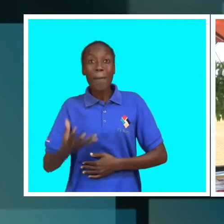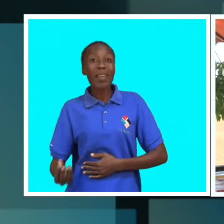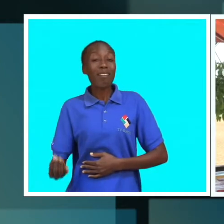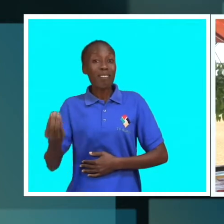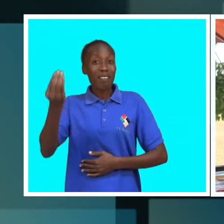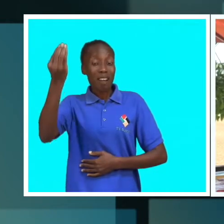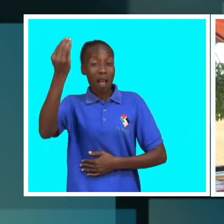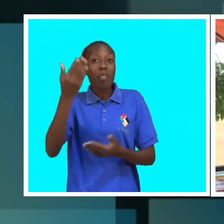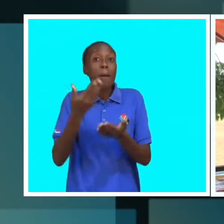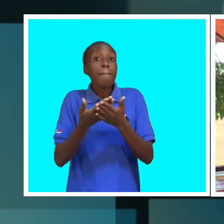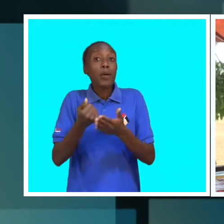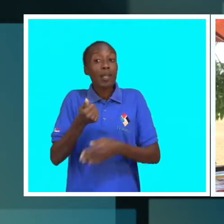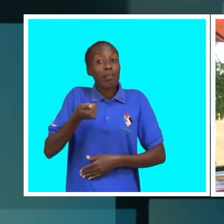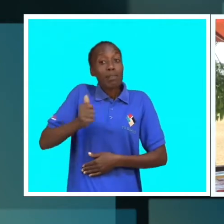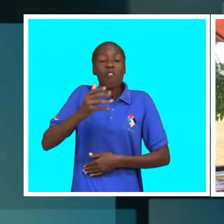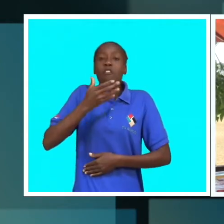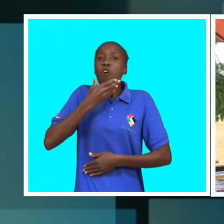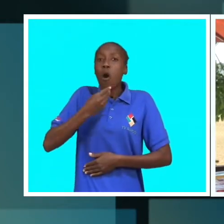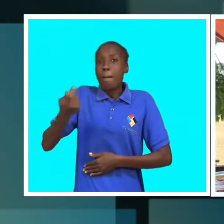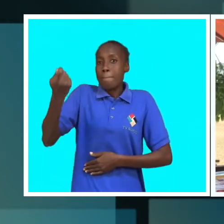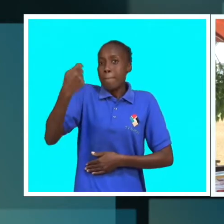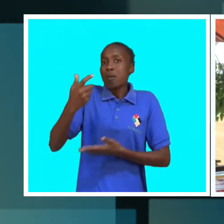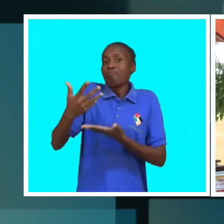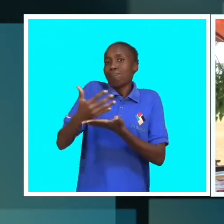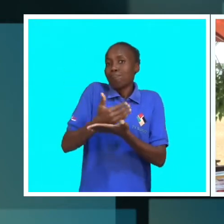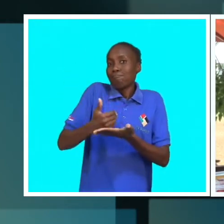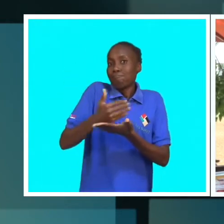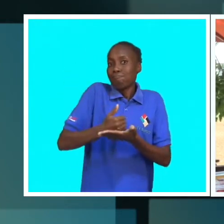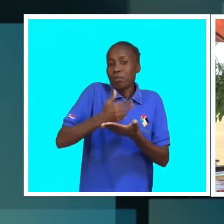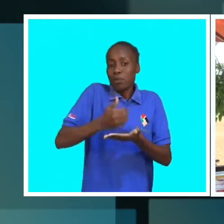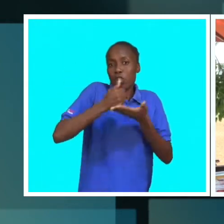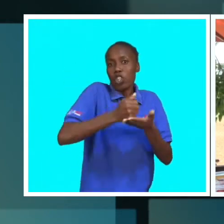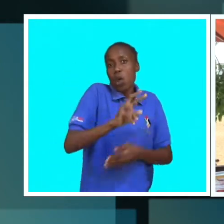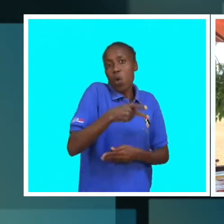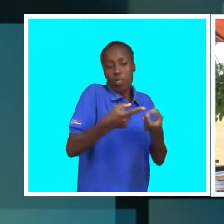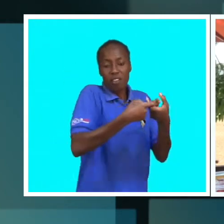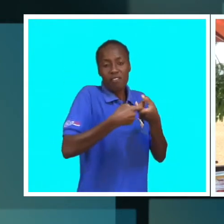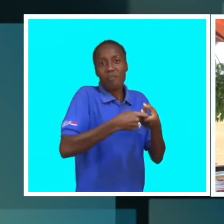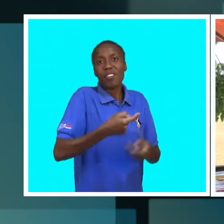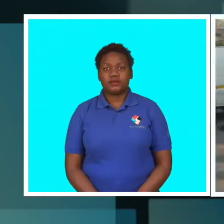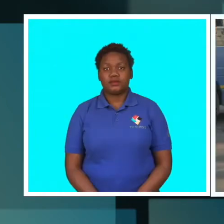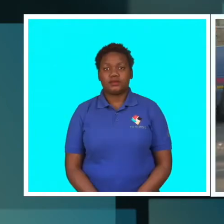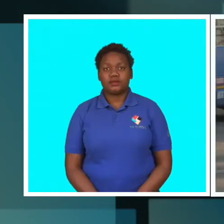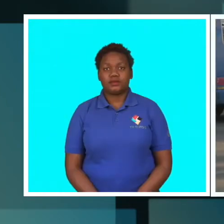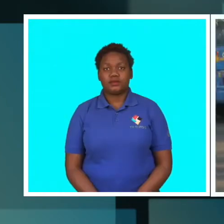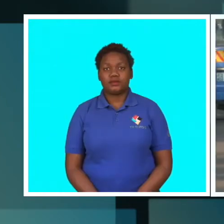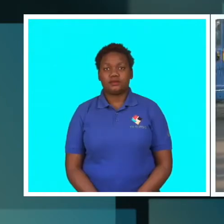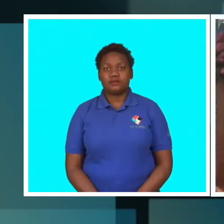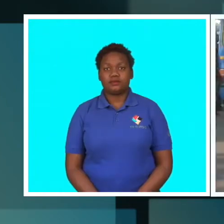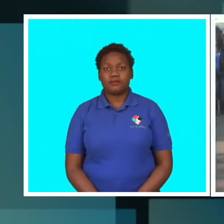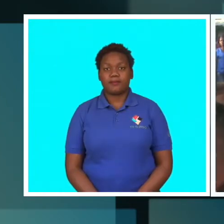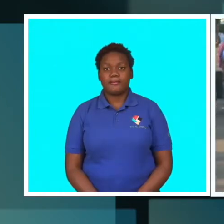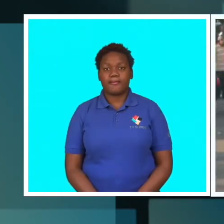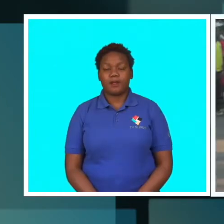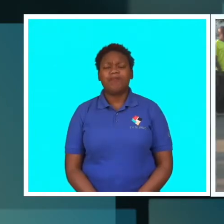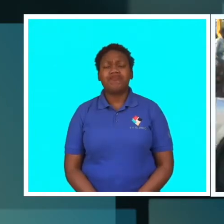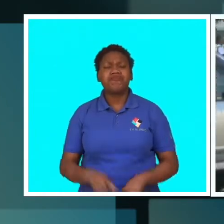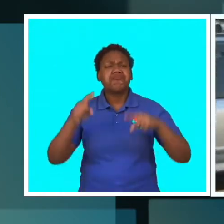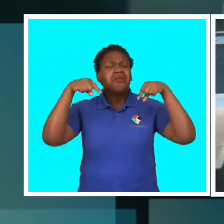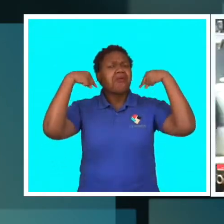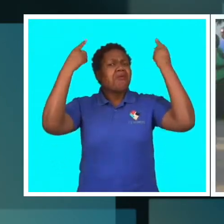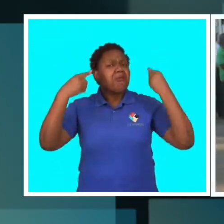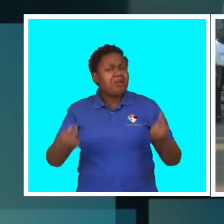maior, simplesmente para poder angariar dinheiro para sustentar o resto da família. Além de legitimar o